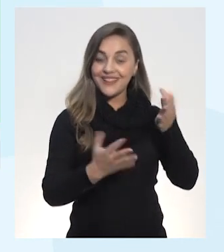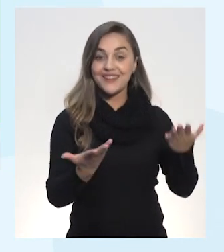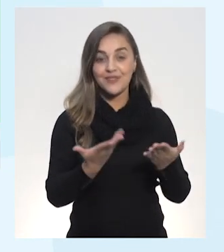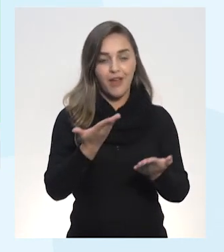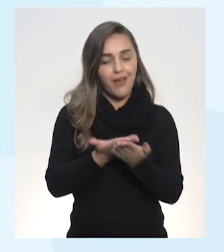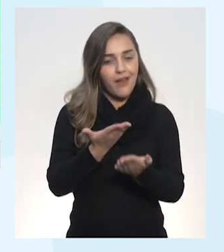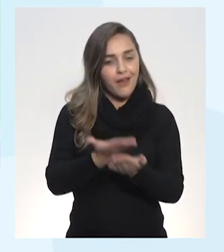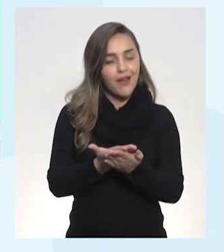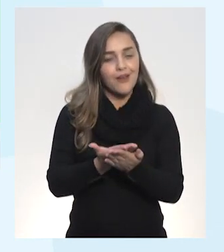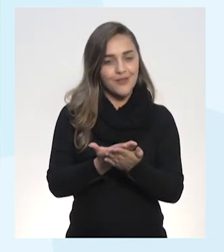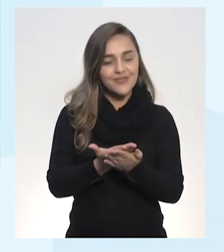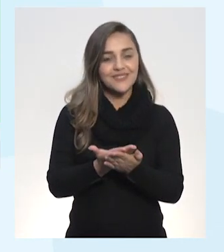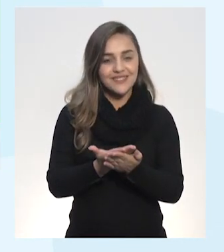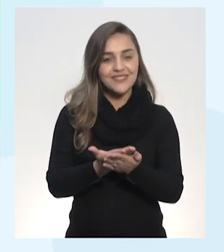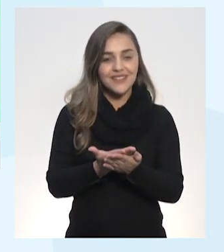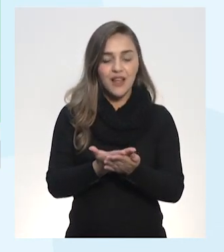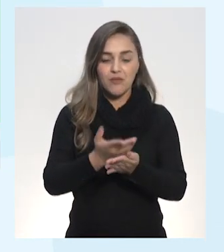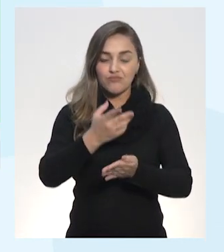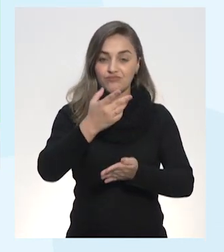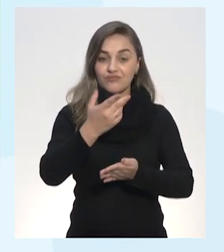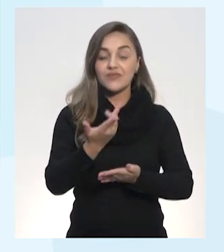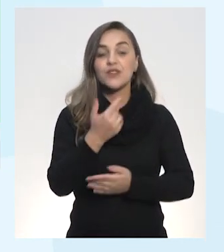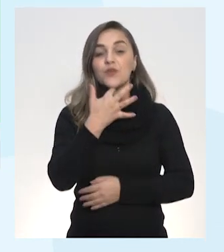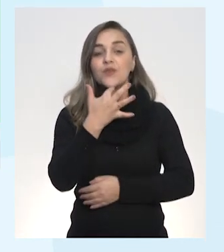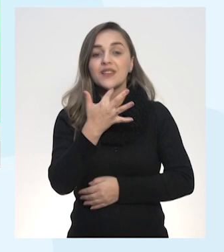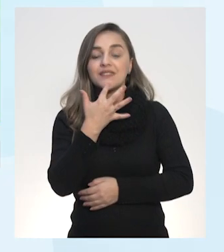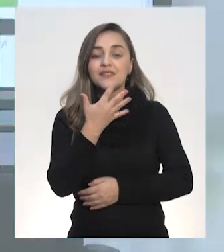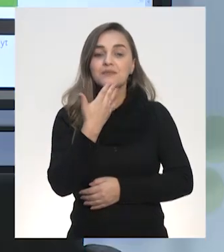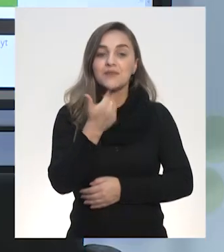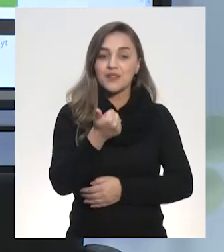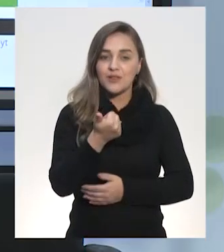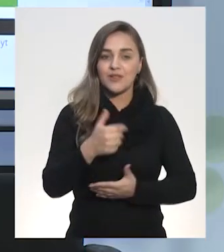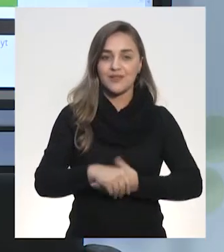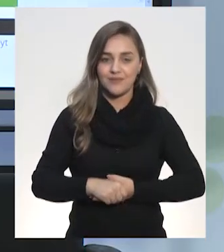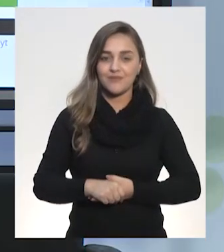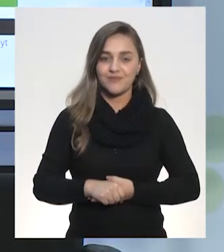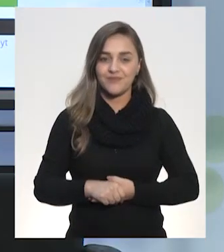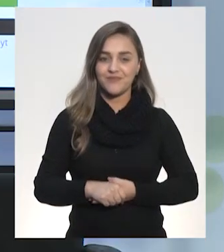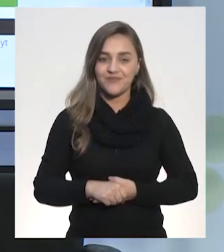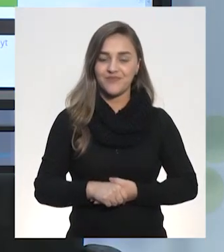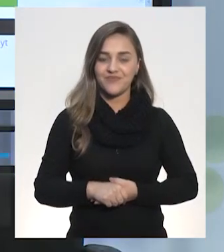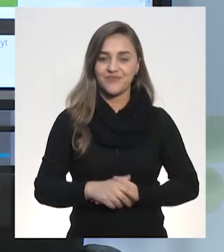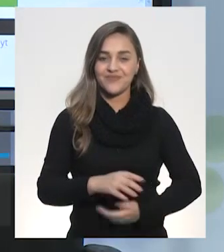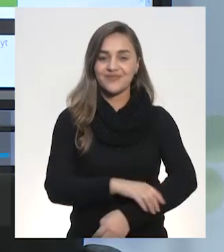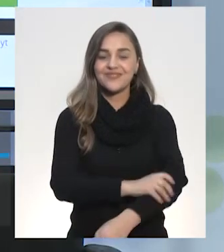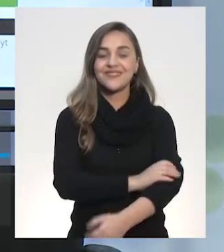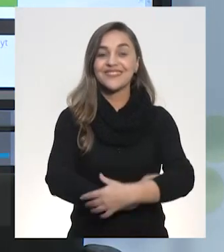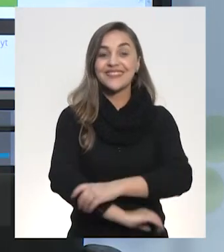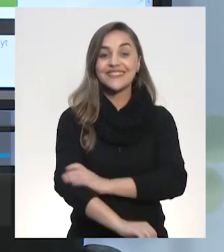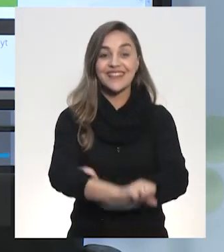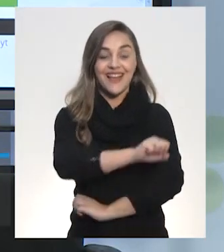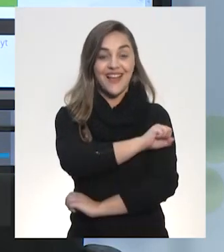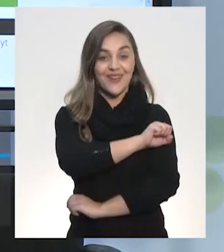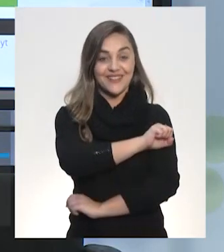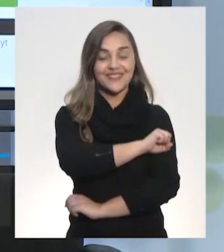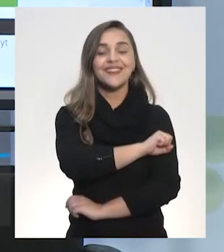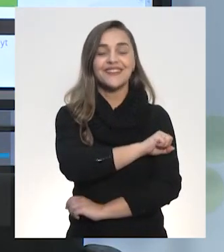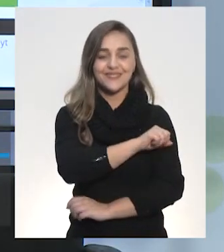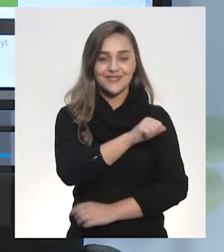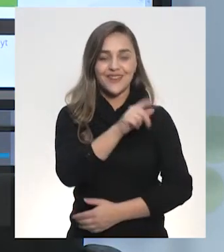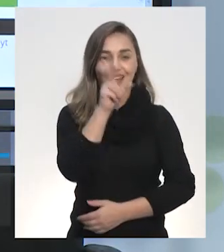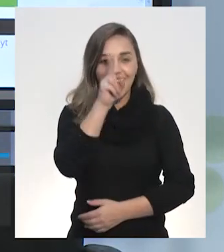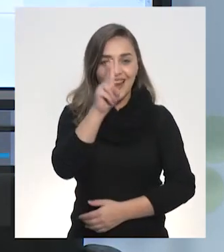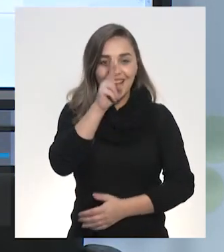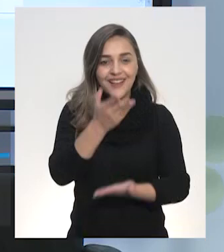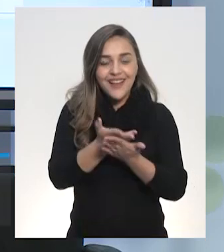João. Inclusive, ele também fala um pouquinho da voz passiva aí do Passive Voice. E aí fazer propaganda também da aula do 8º ano, que a gente também fala do Passive Voice, né, Antônia?